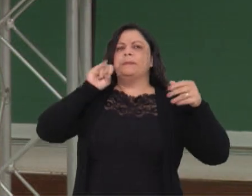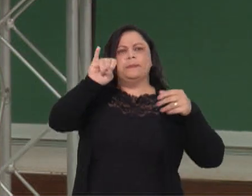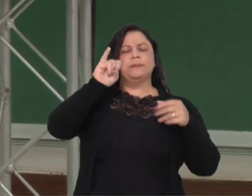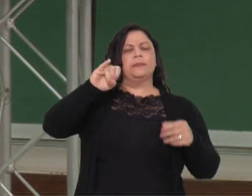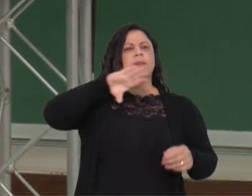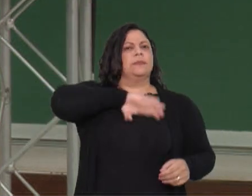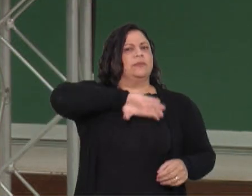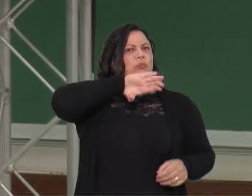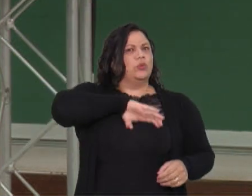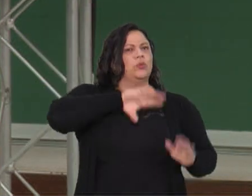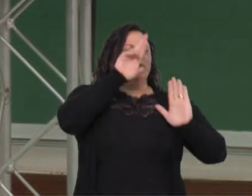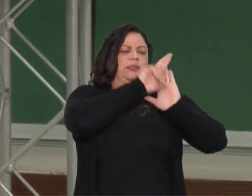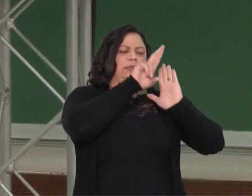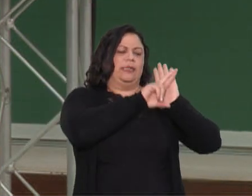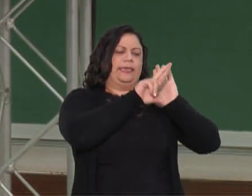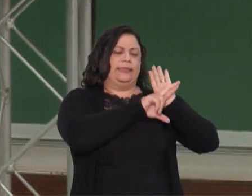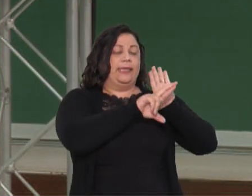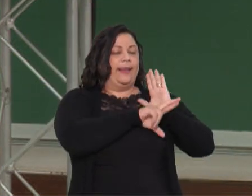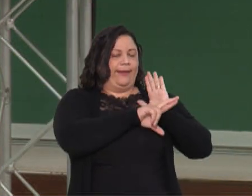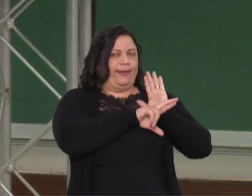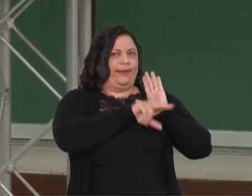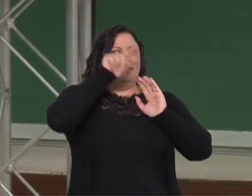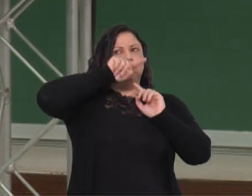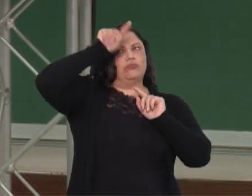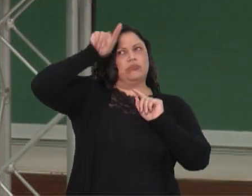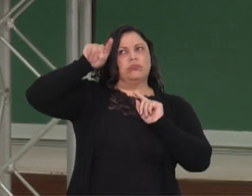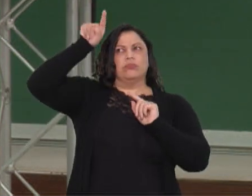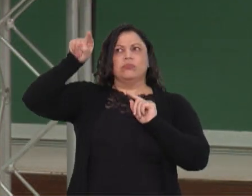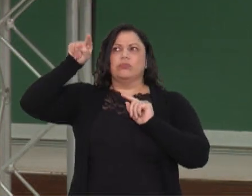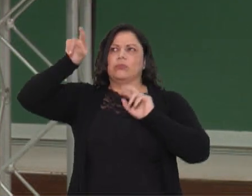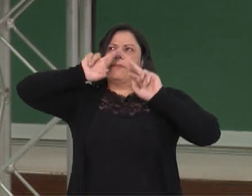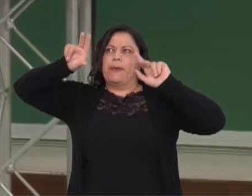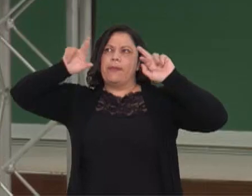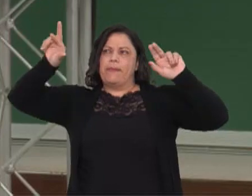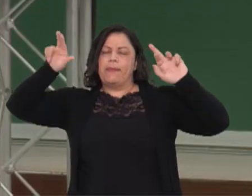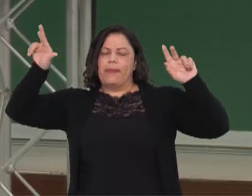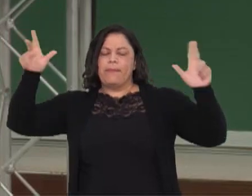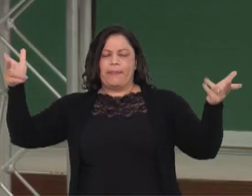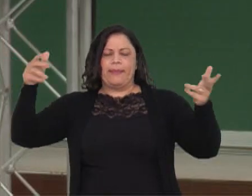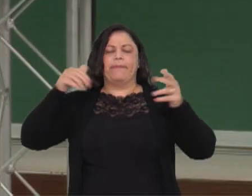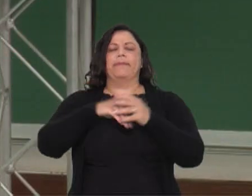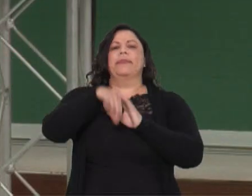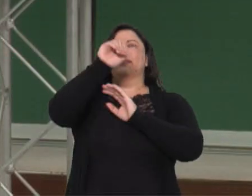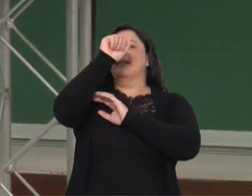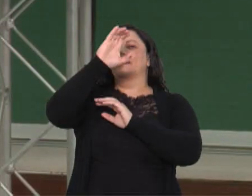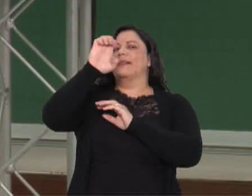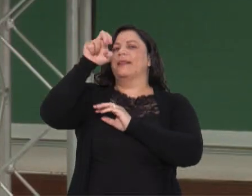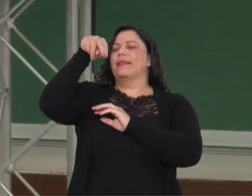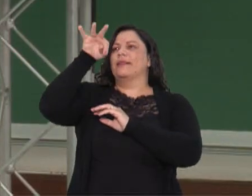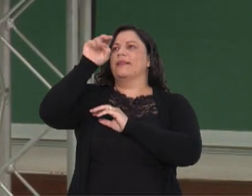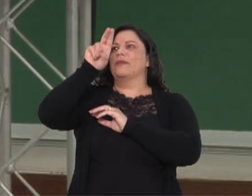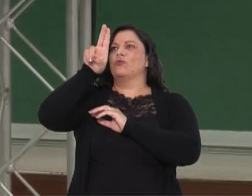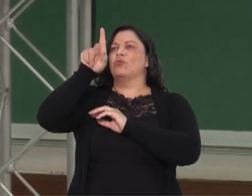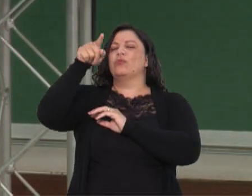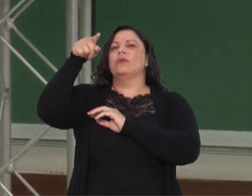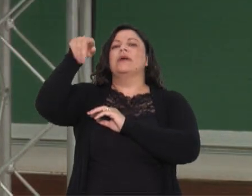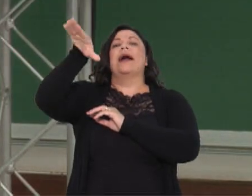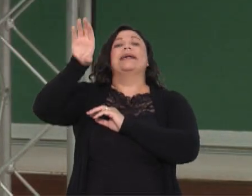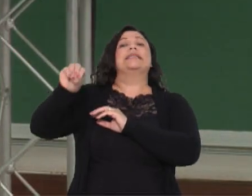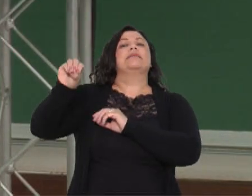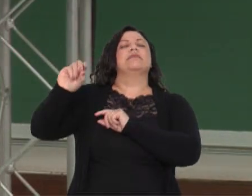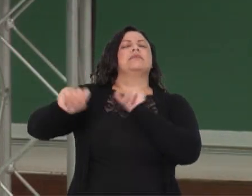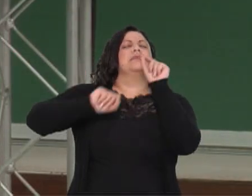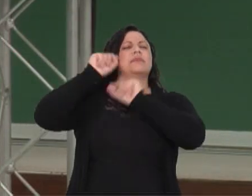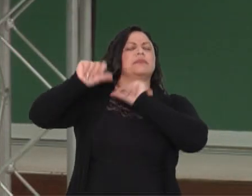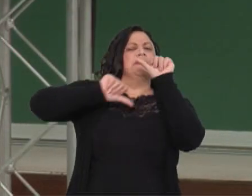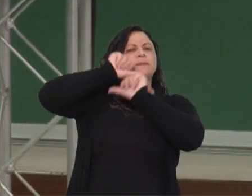as regras de acentuação. Às vezes elas sofrem mudanças, mas uma das formas da